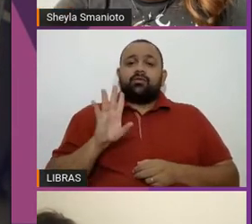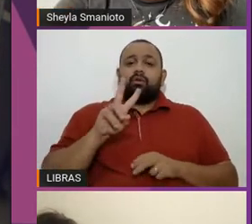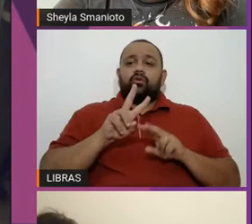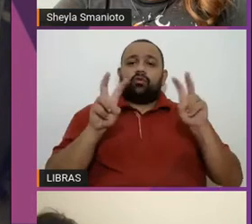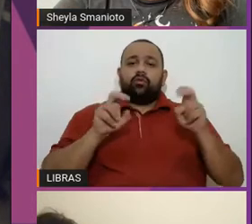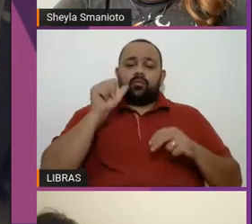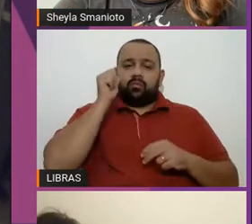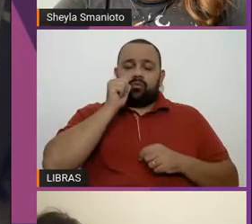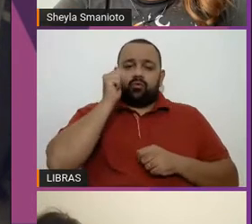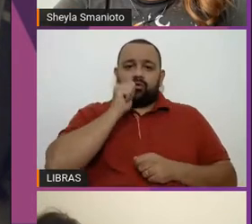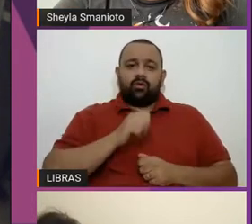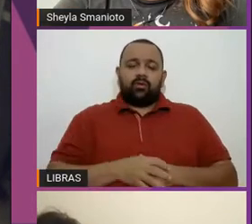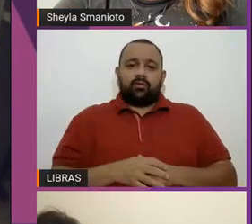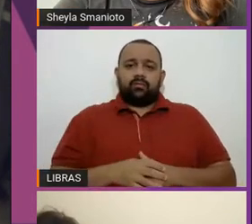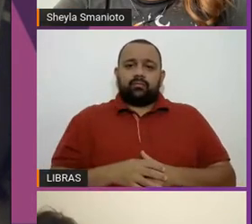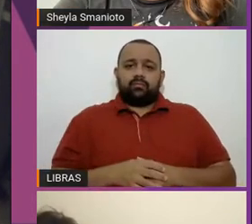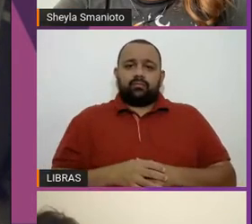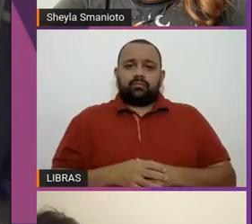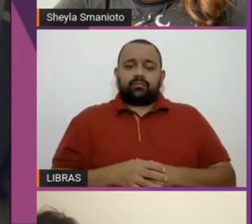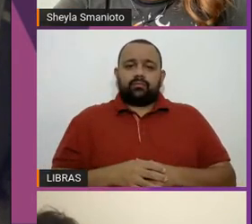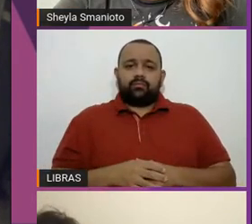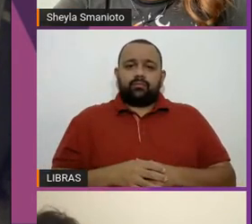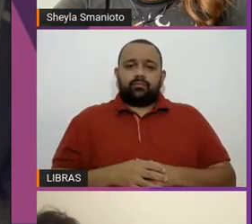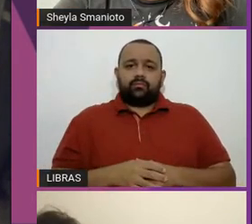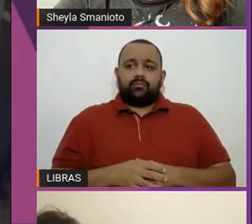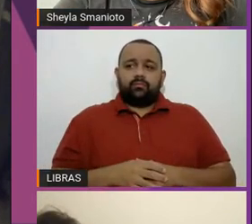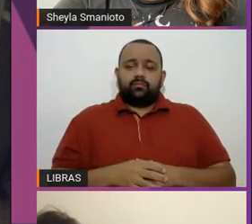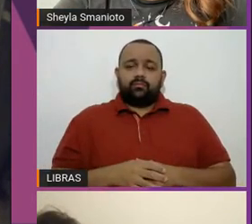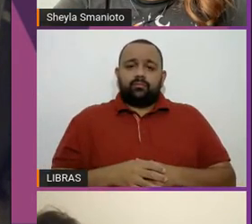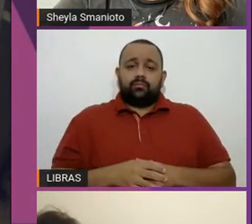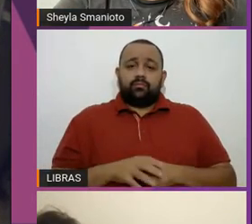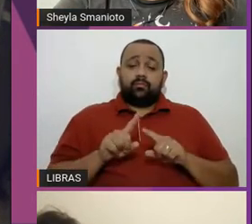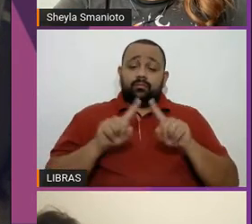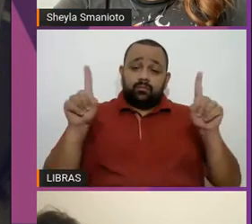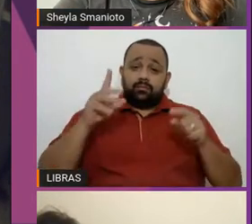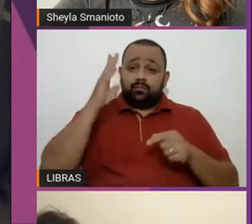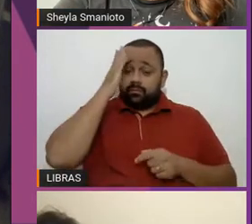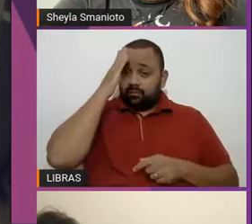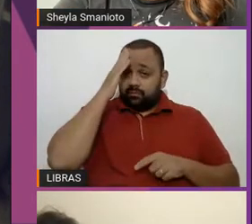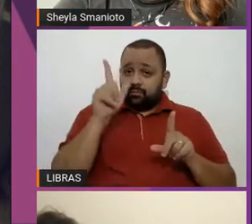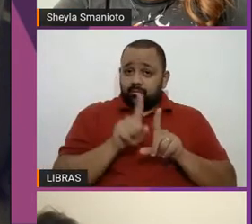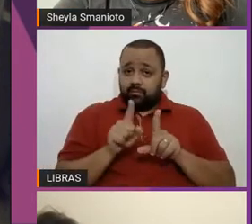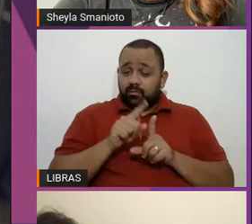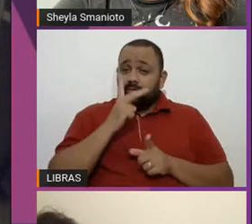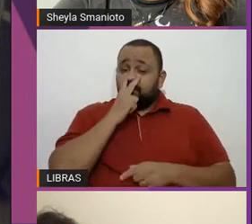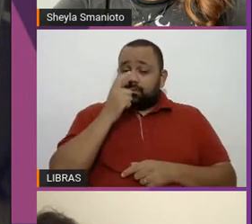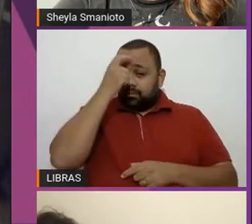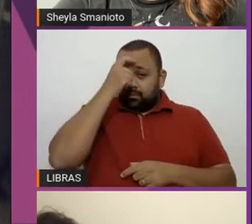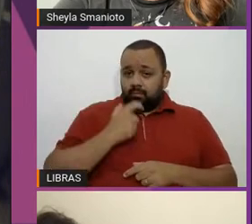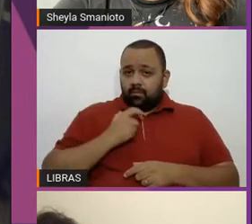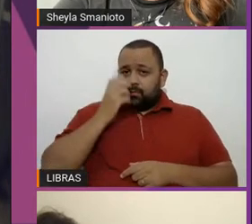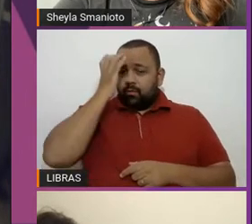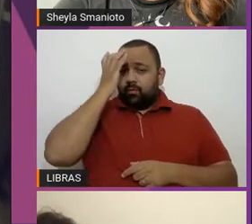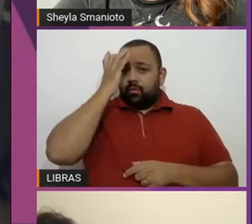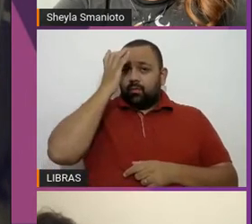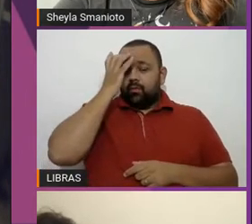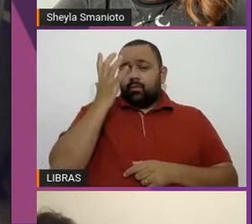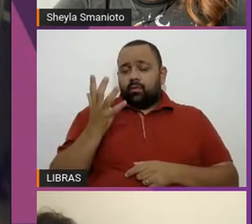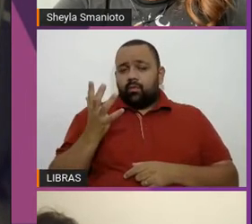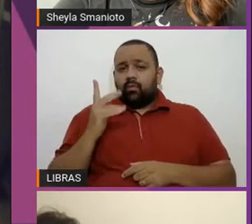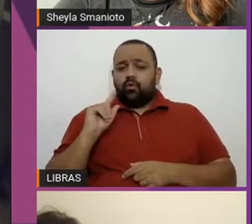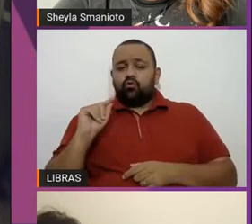então é mas tem outro lado entendeu Eu acho que eu sou uma pessoa mais racional